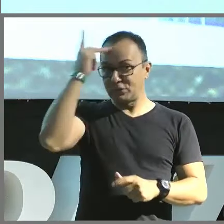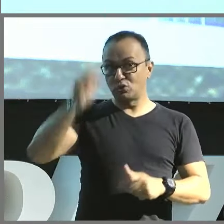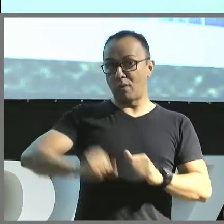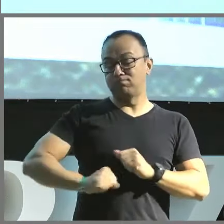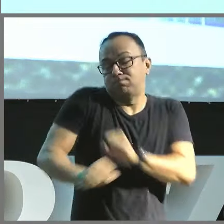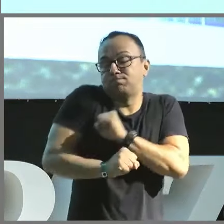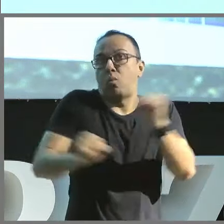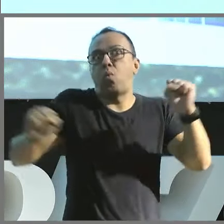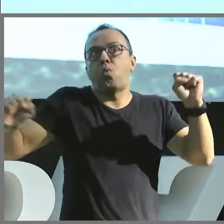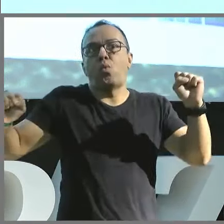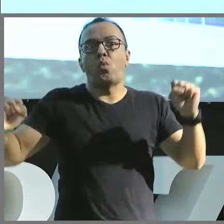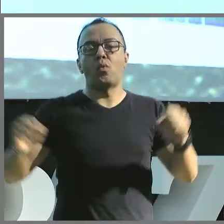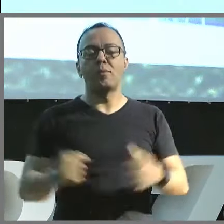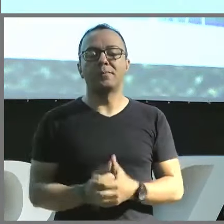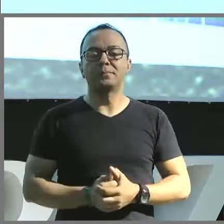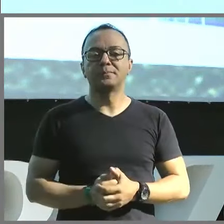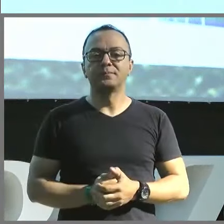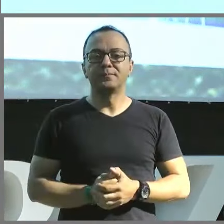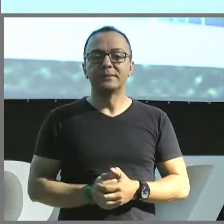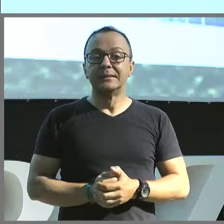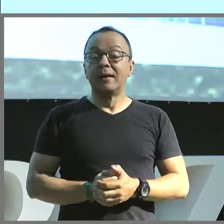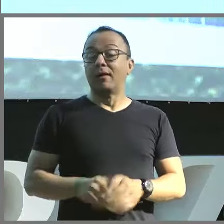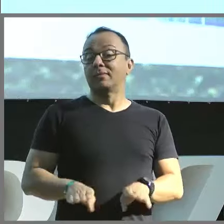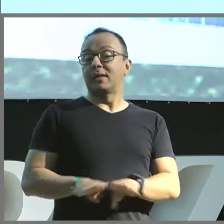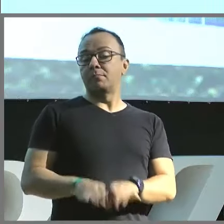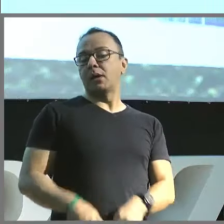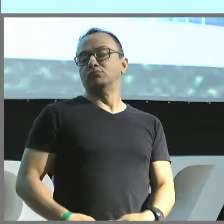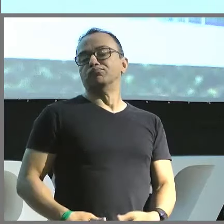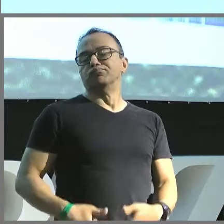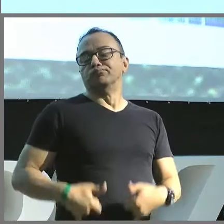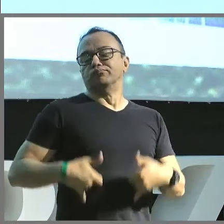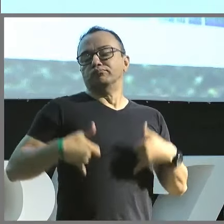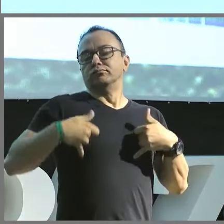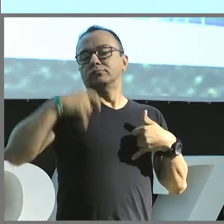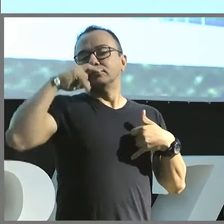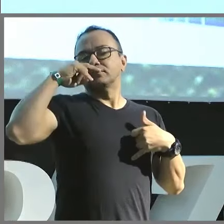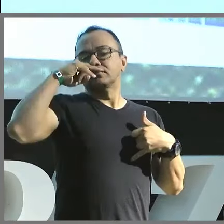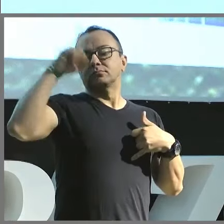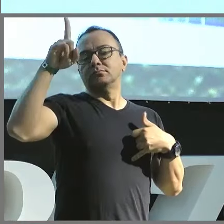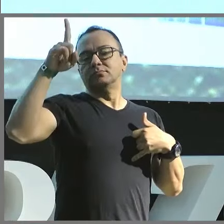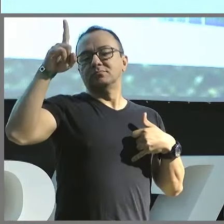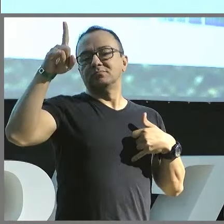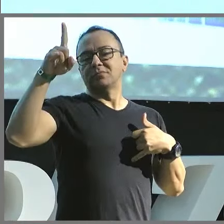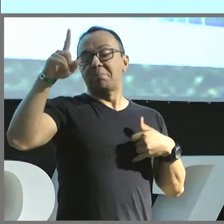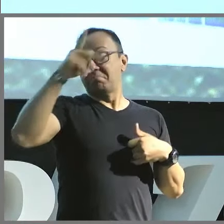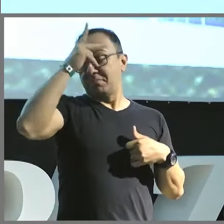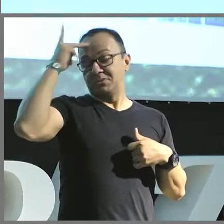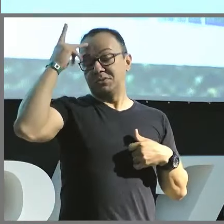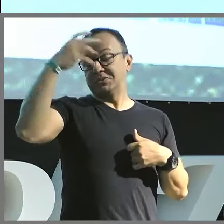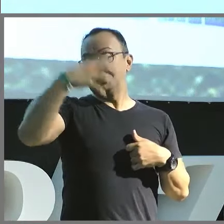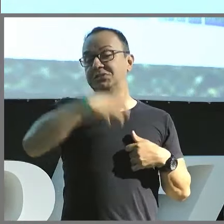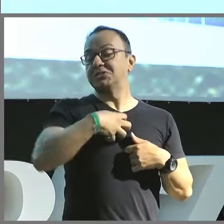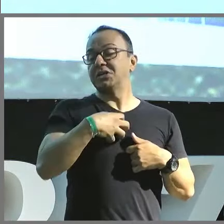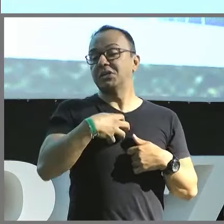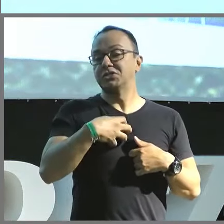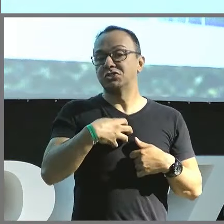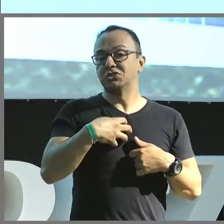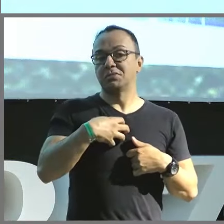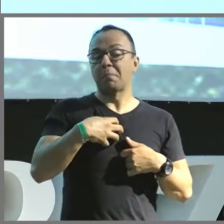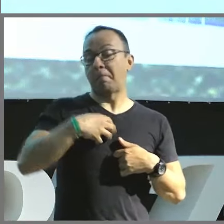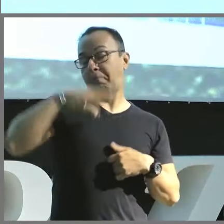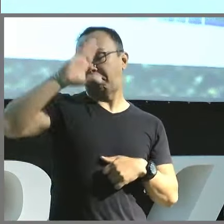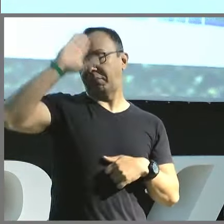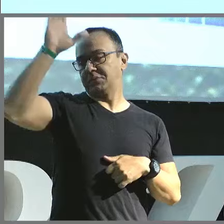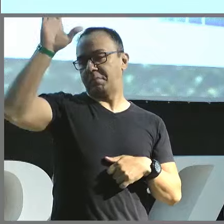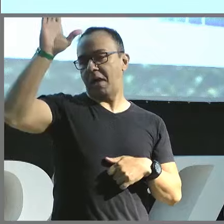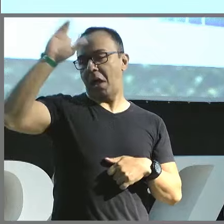motivos. O orgulho faz-nos sentir como tendo a posse da verdade. A verdade faz-nos